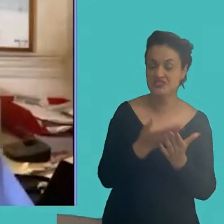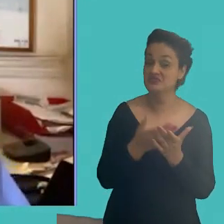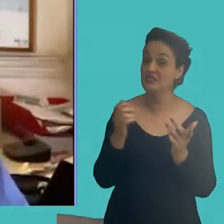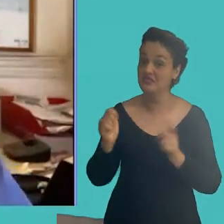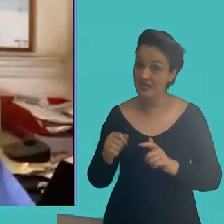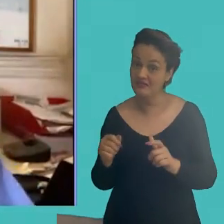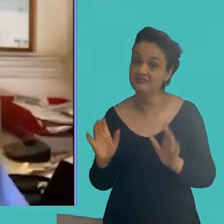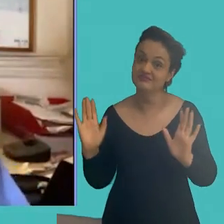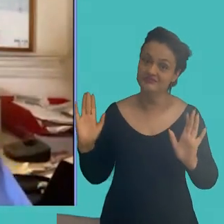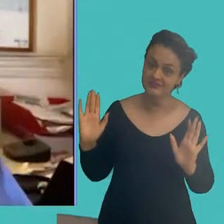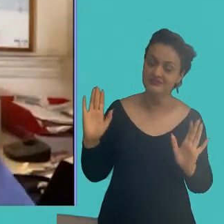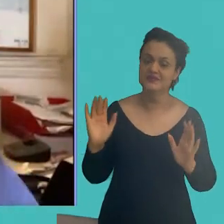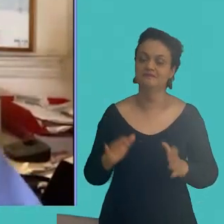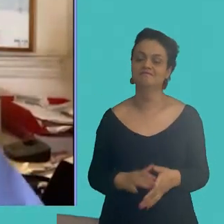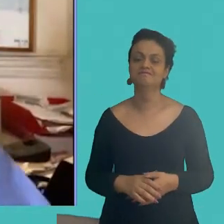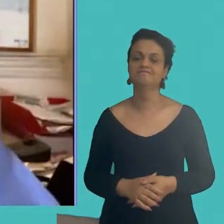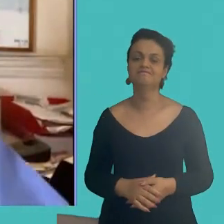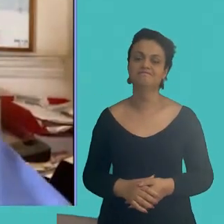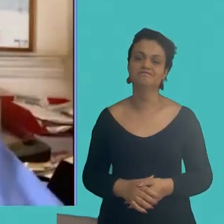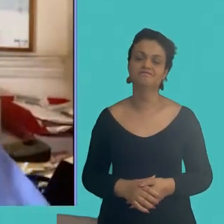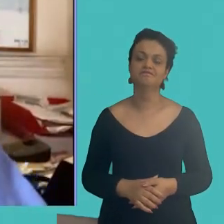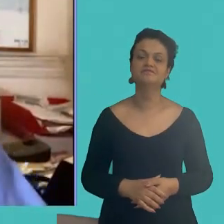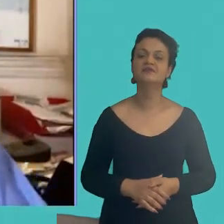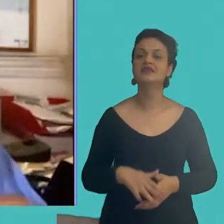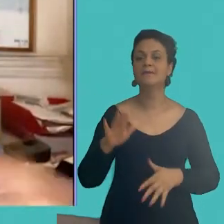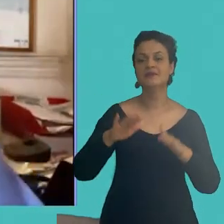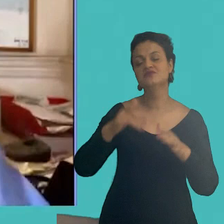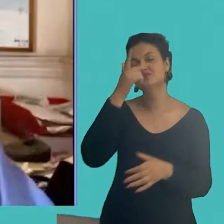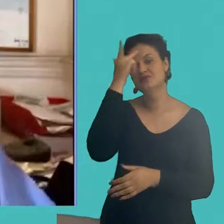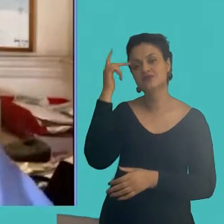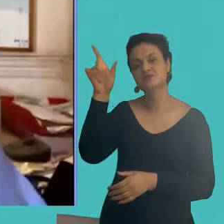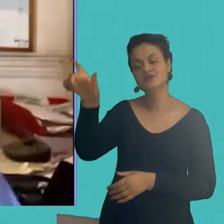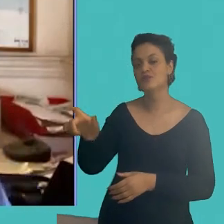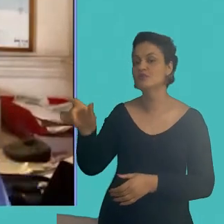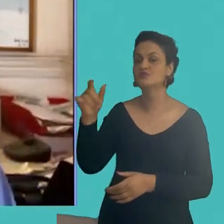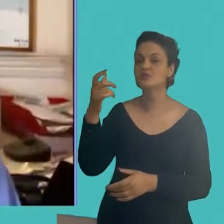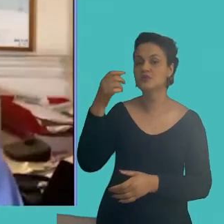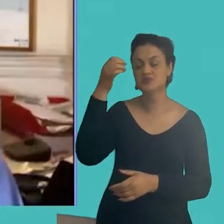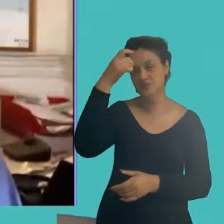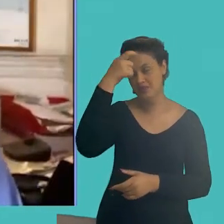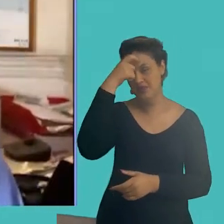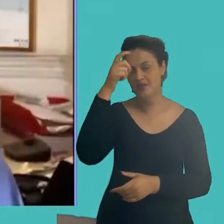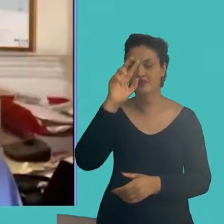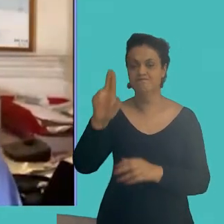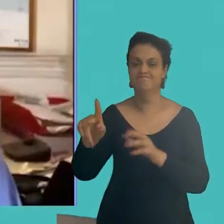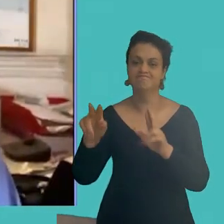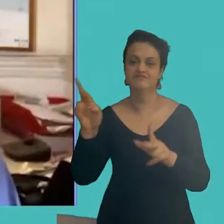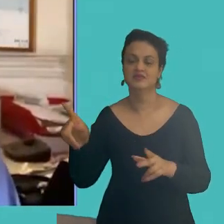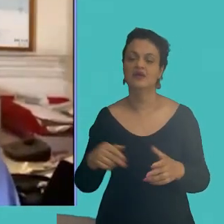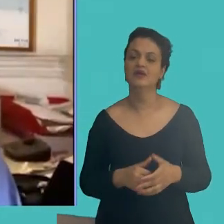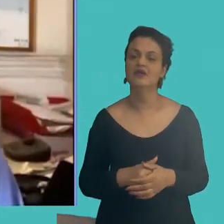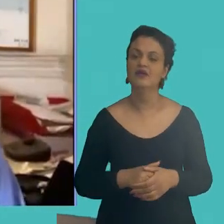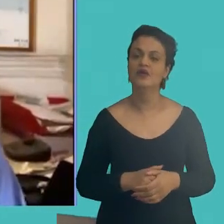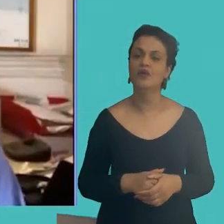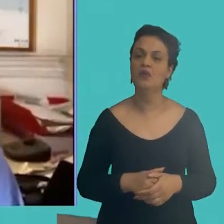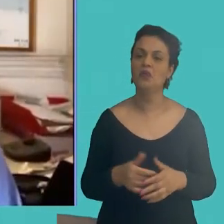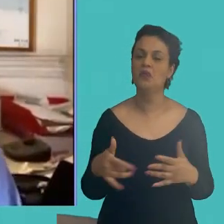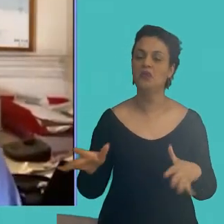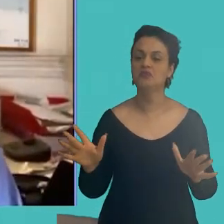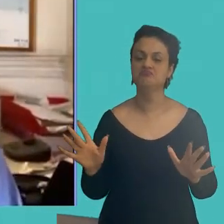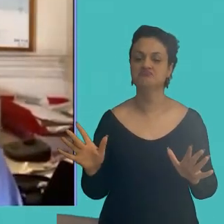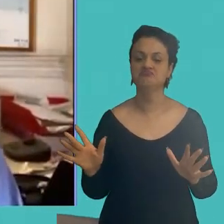pela cabeça das pessoas, ou pelo coração das pessoas, ou por qualquer parte aí do corpo das pessoas, inclusive